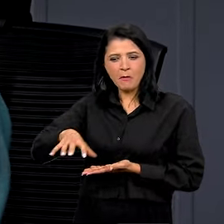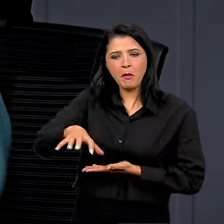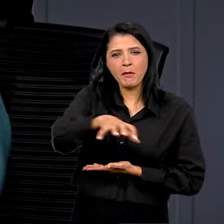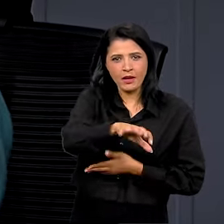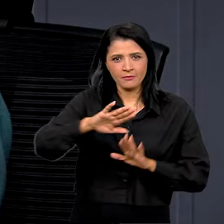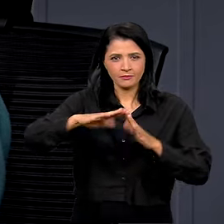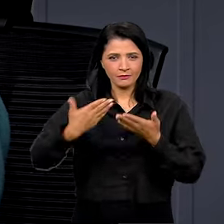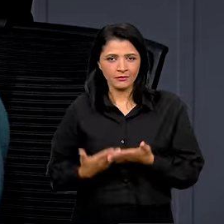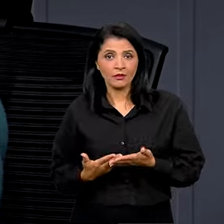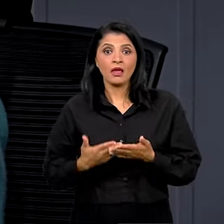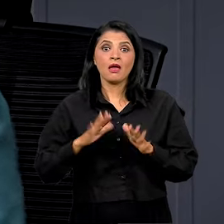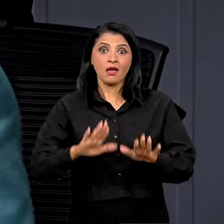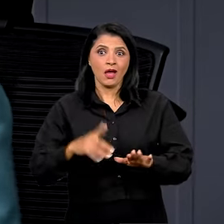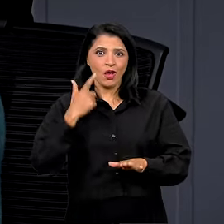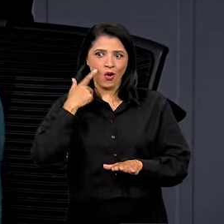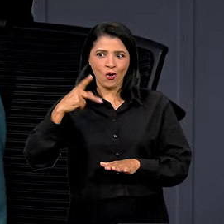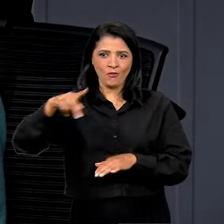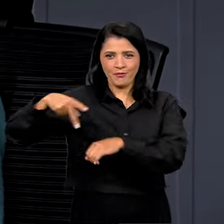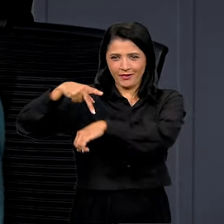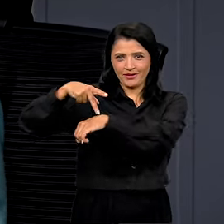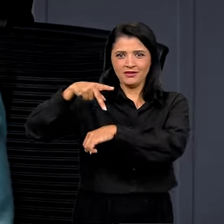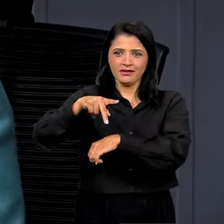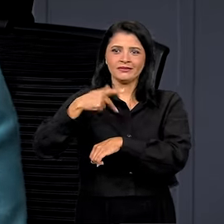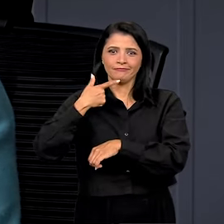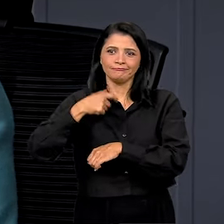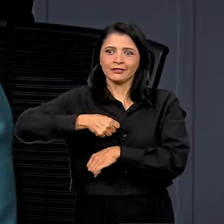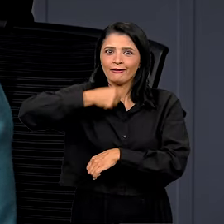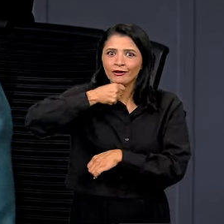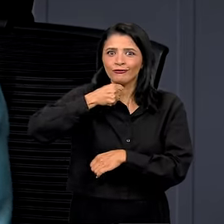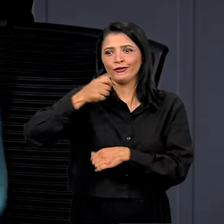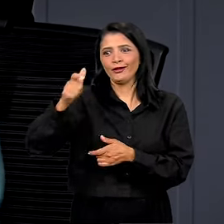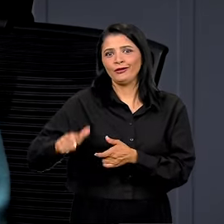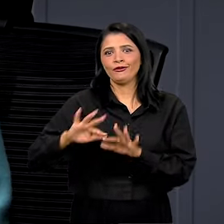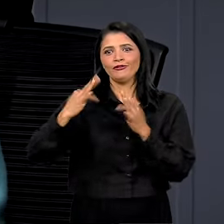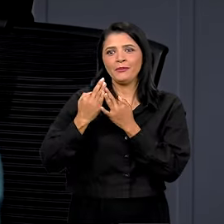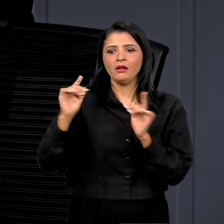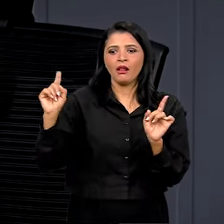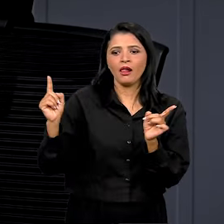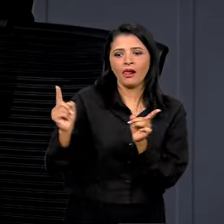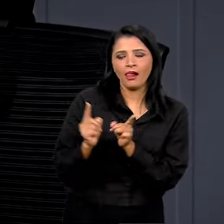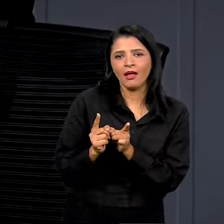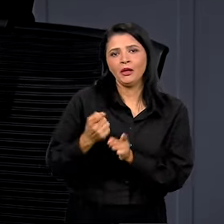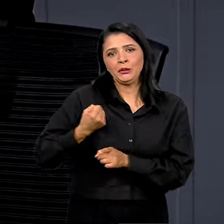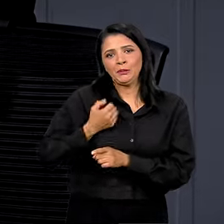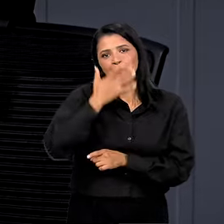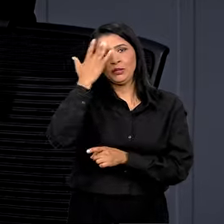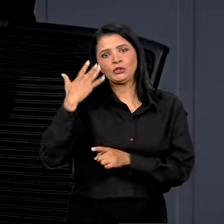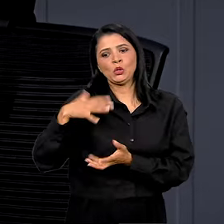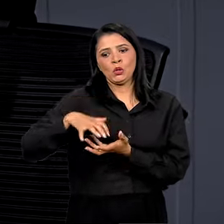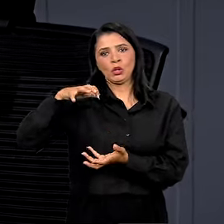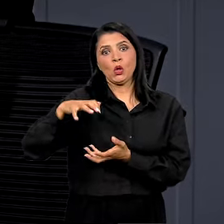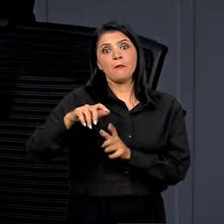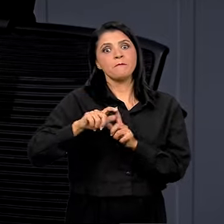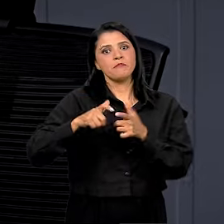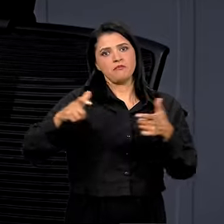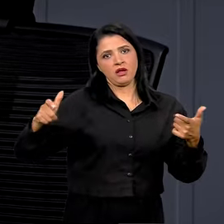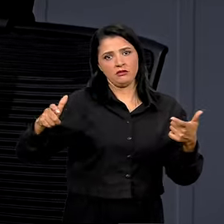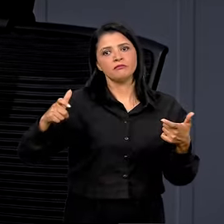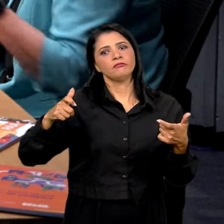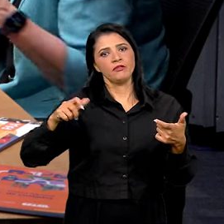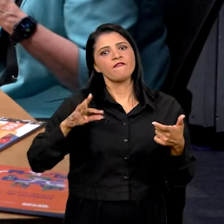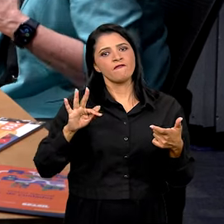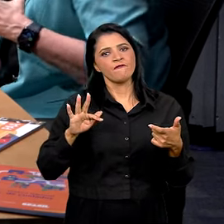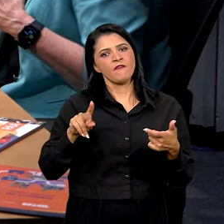envelhecendo rapidamente cada vez mais as famílias são menores e as pessoas o número de pessoas idosas é maior e tende a